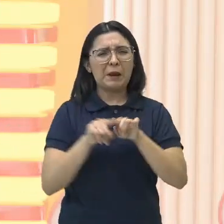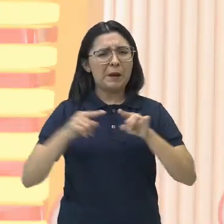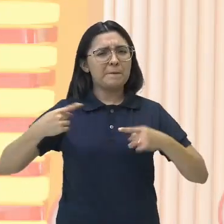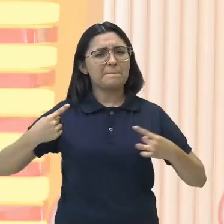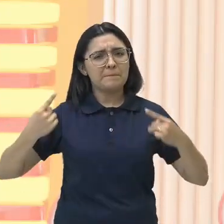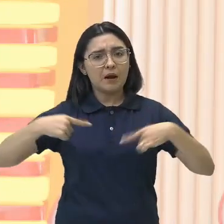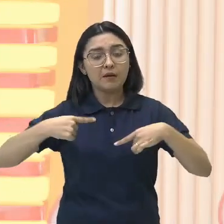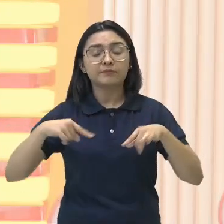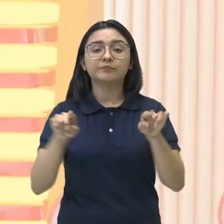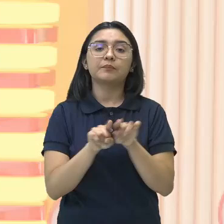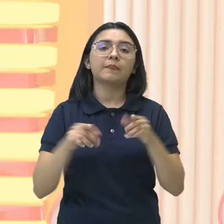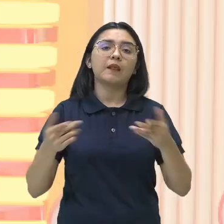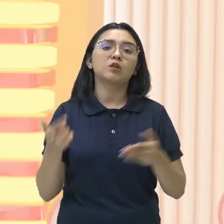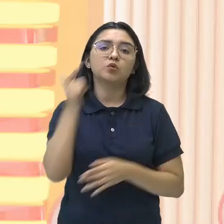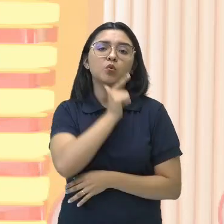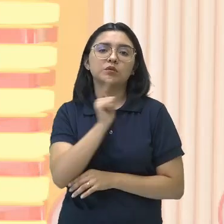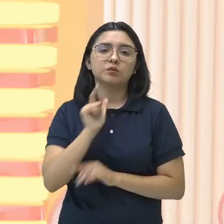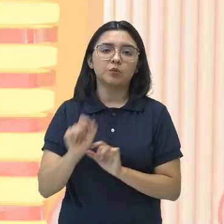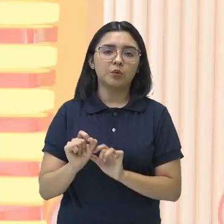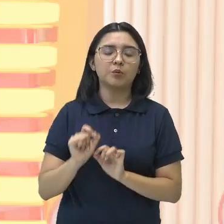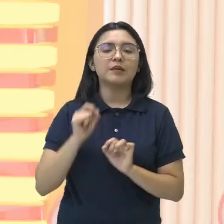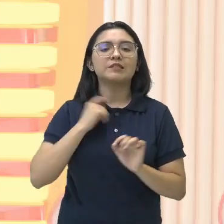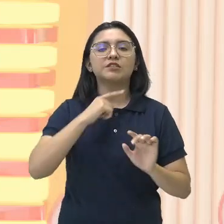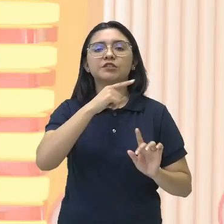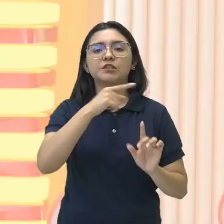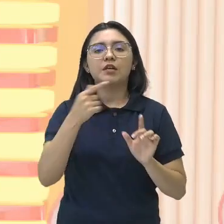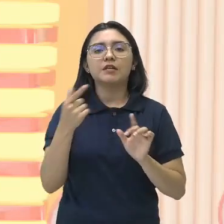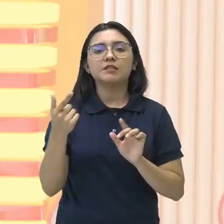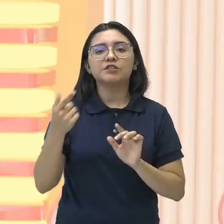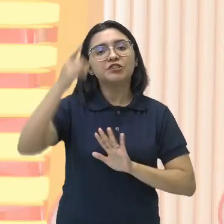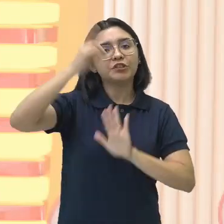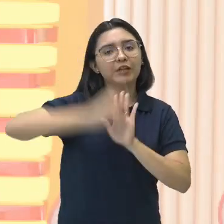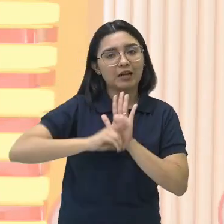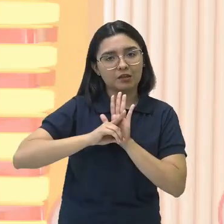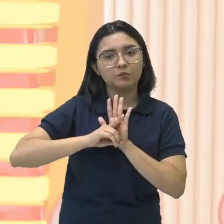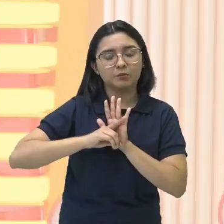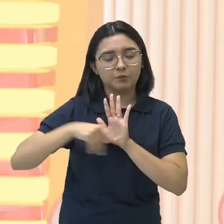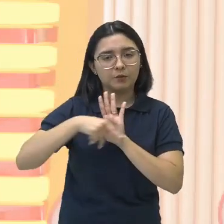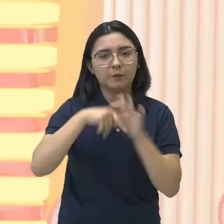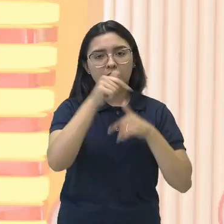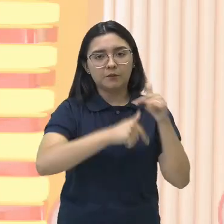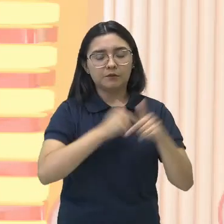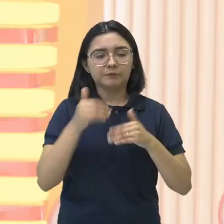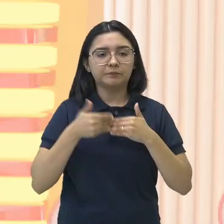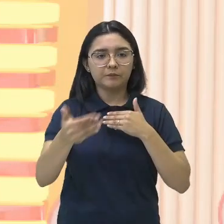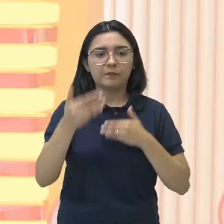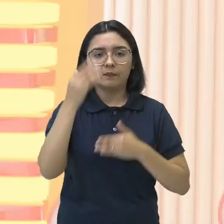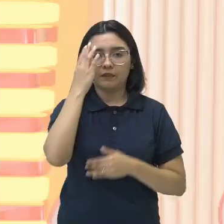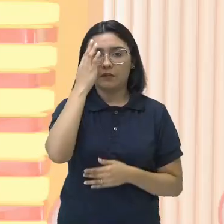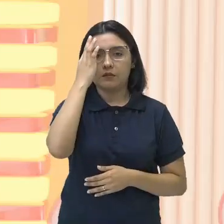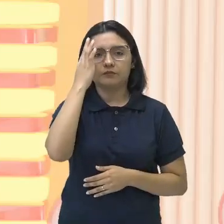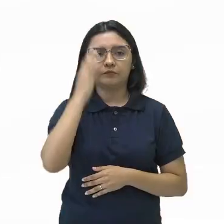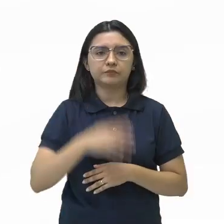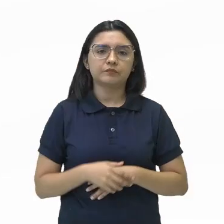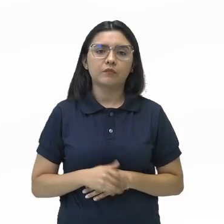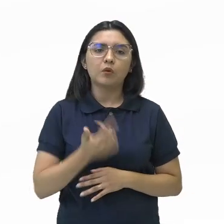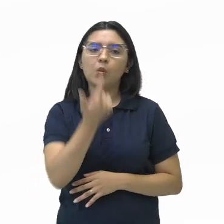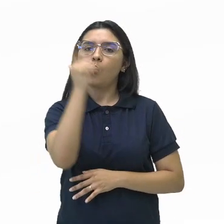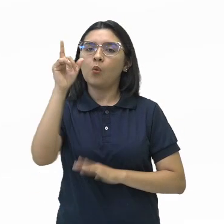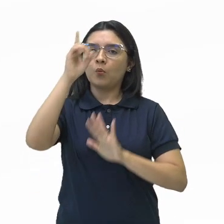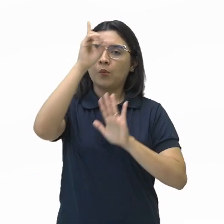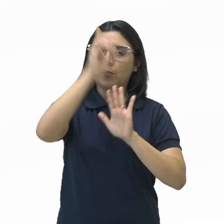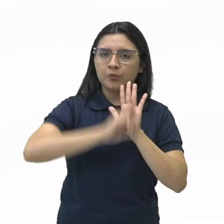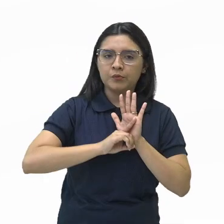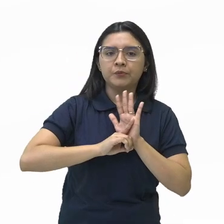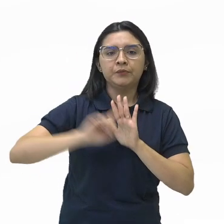sentido, essas pessoas conseguiram esse tipo de direito. Né? Vamos continuar, então, agora, outros direitos que foram